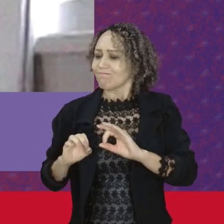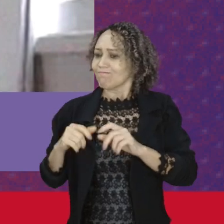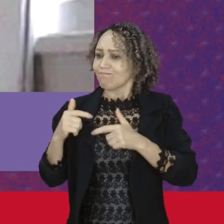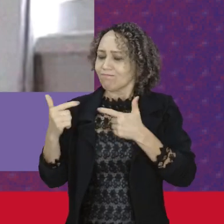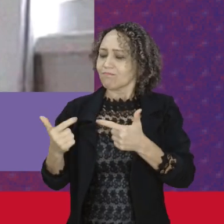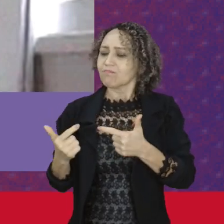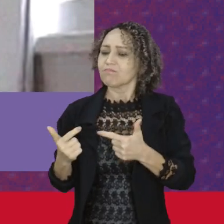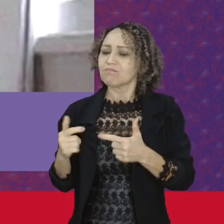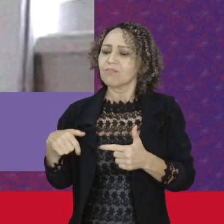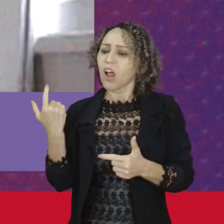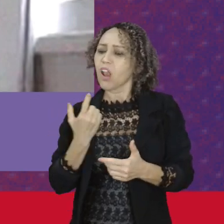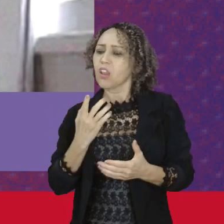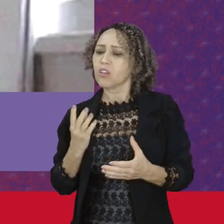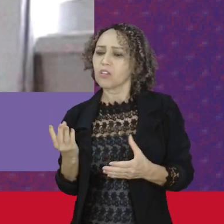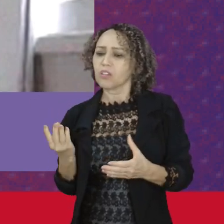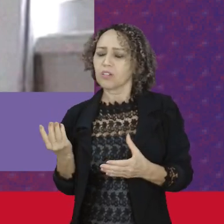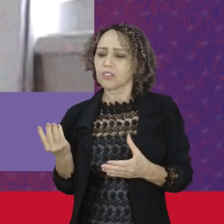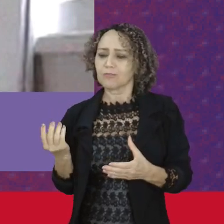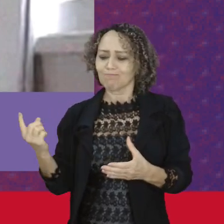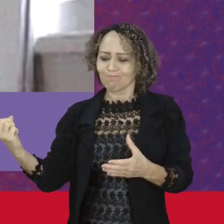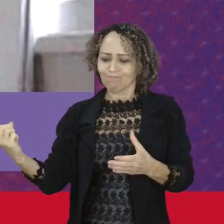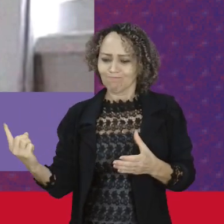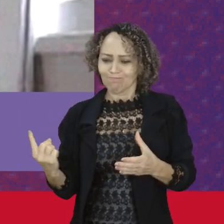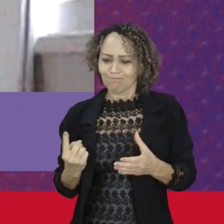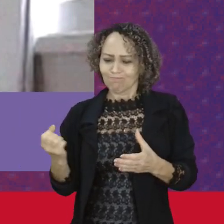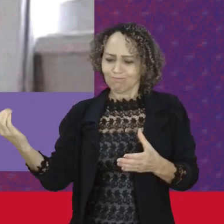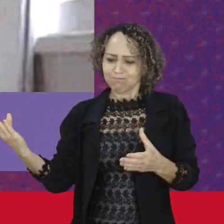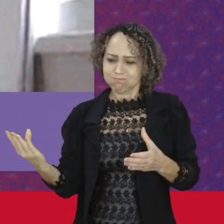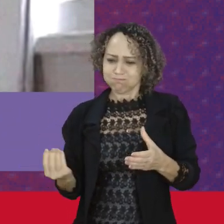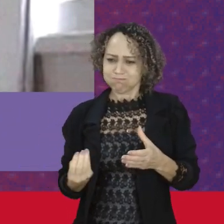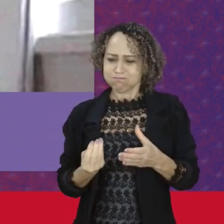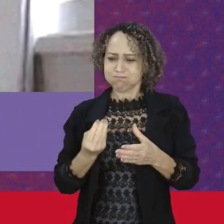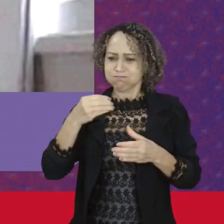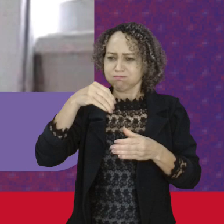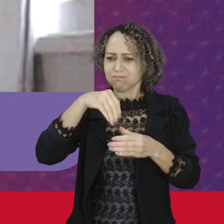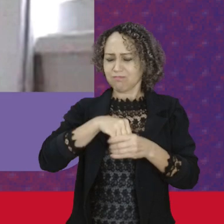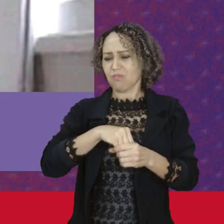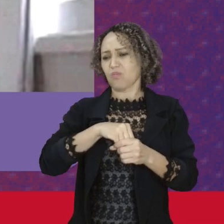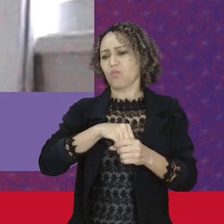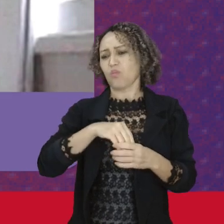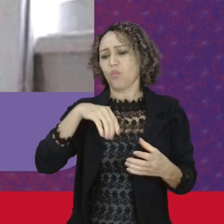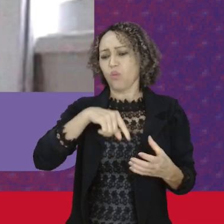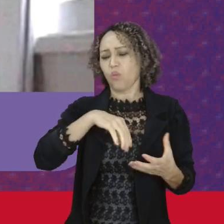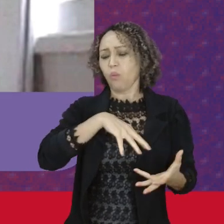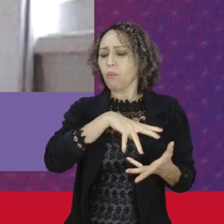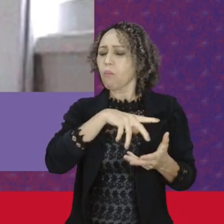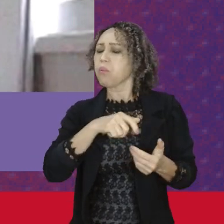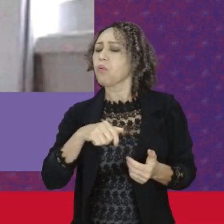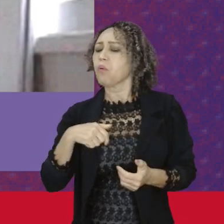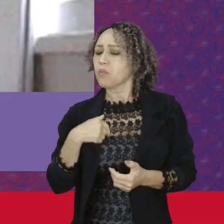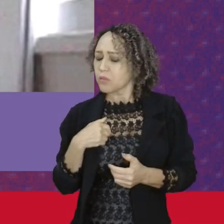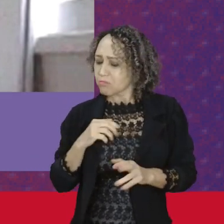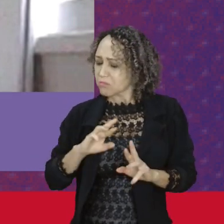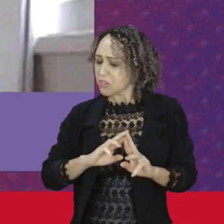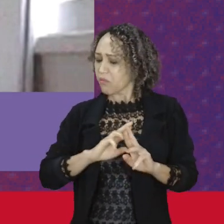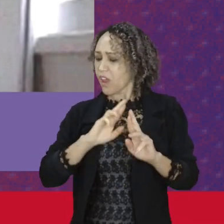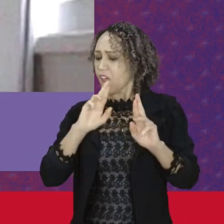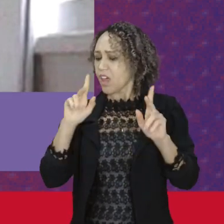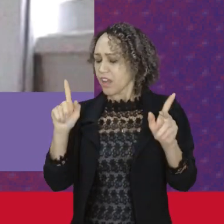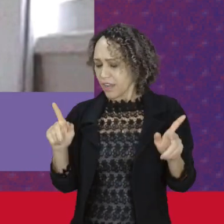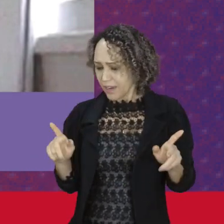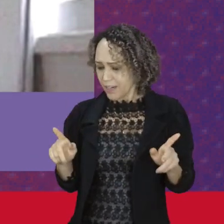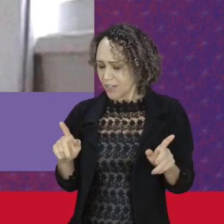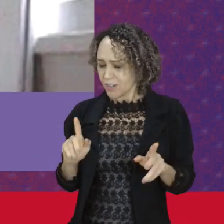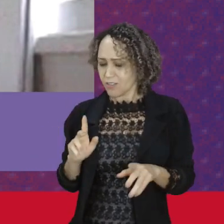uma maneira diferente, também significa as mulheres ocupando os espaços públicos com